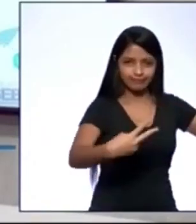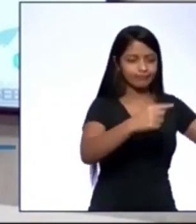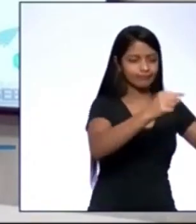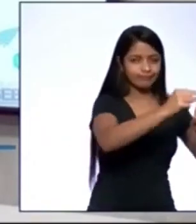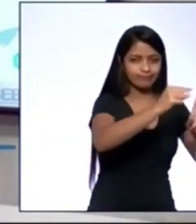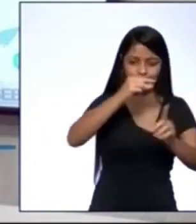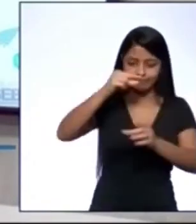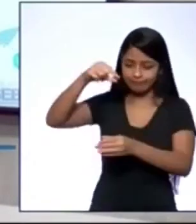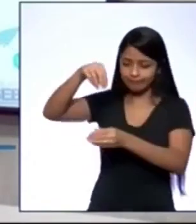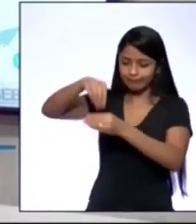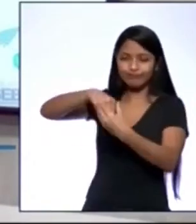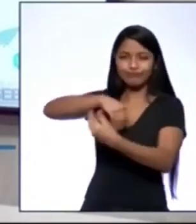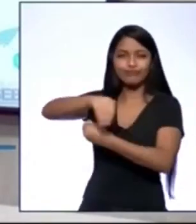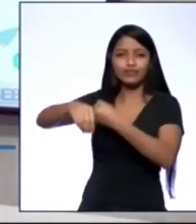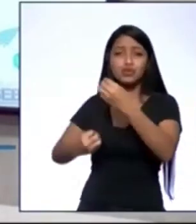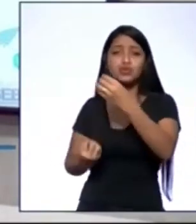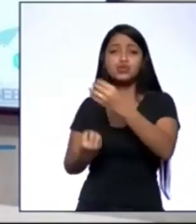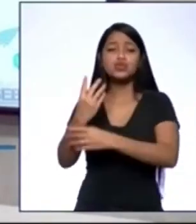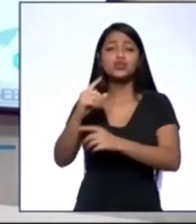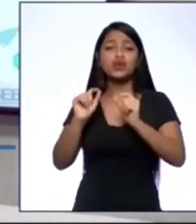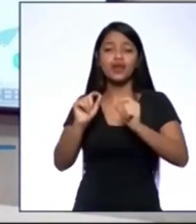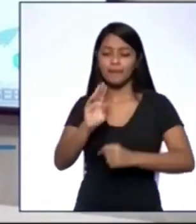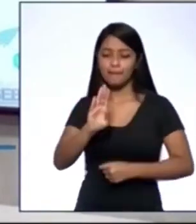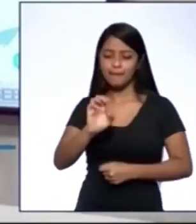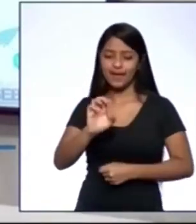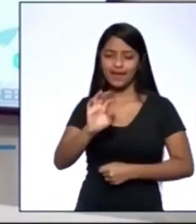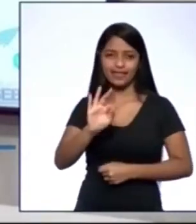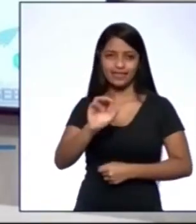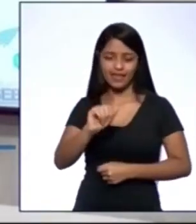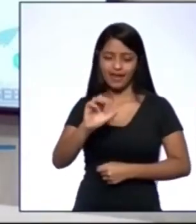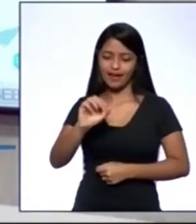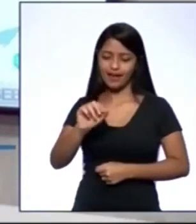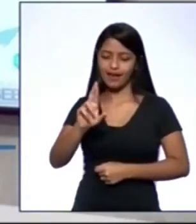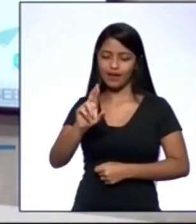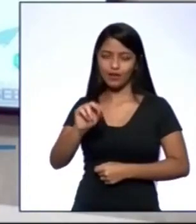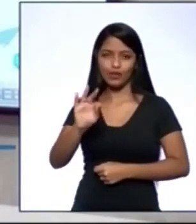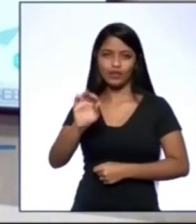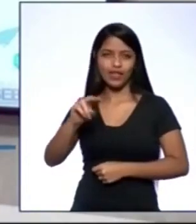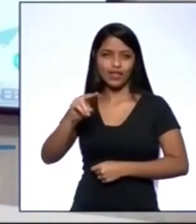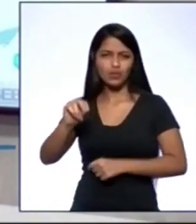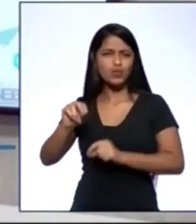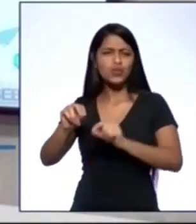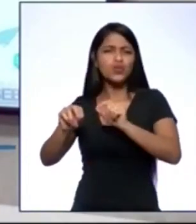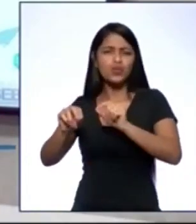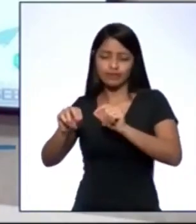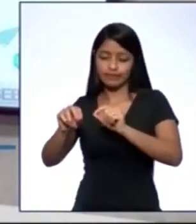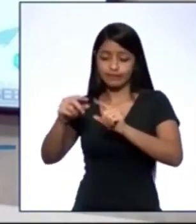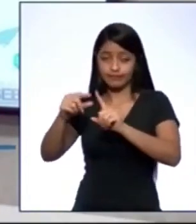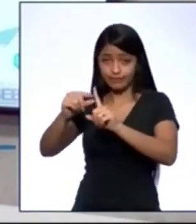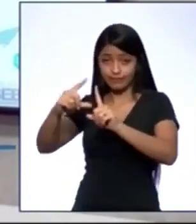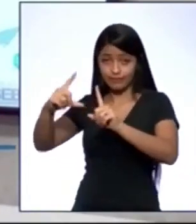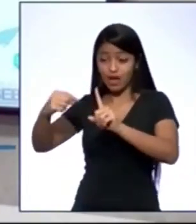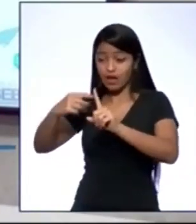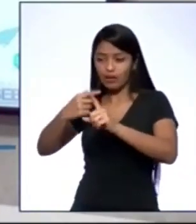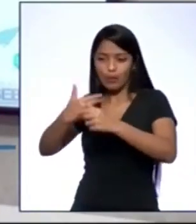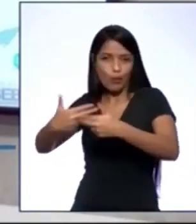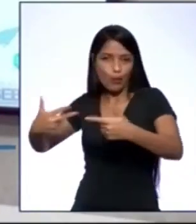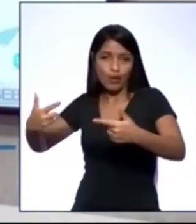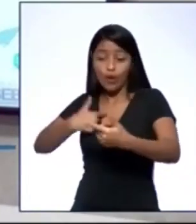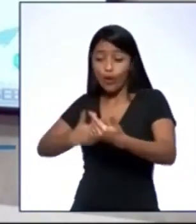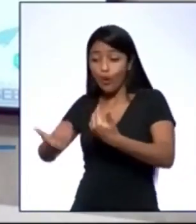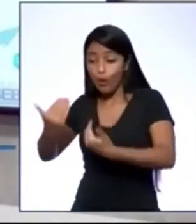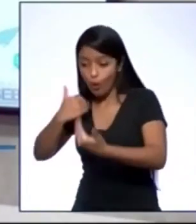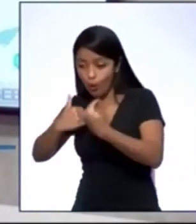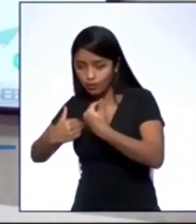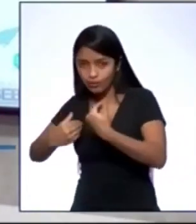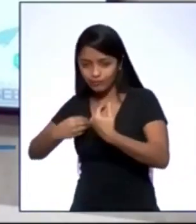fabricasse beta-caroteno, que quando nós ingerimos, nós transformamos em vitamina A. Respeitei uma planta que é